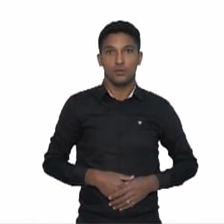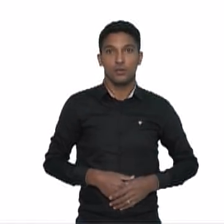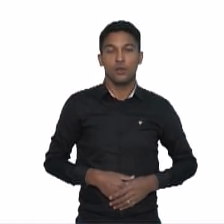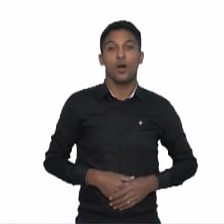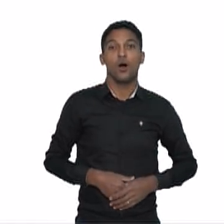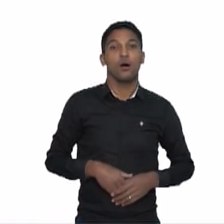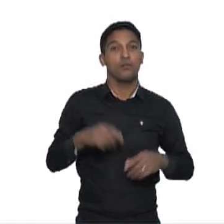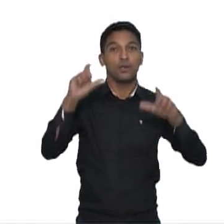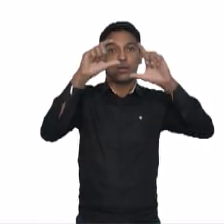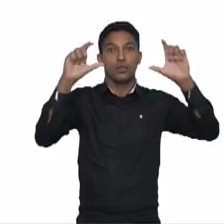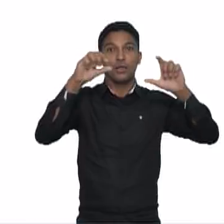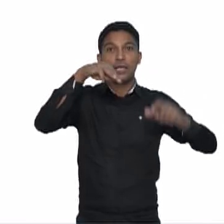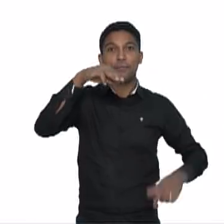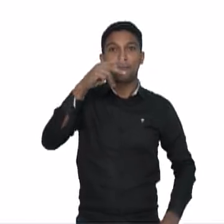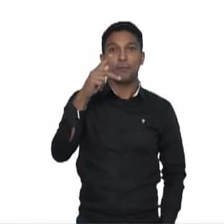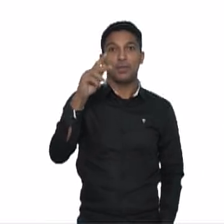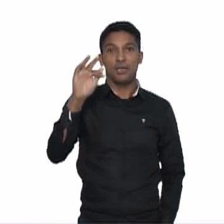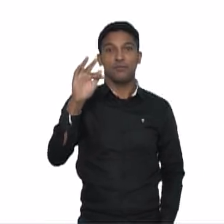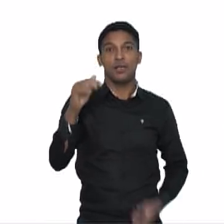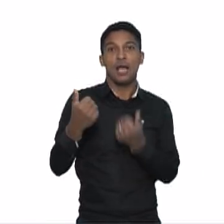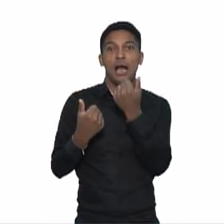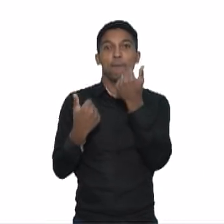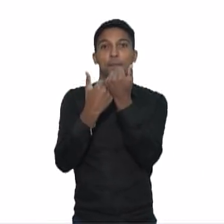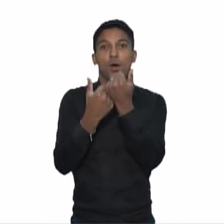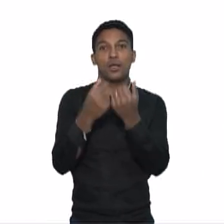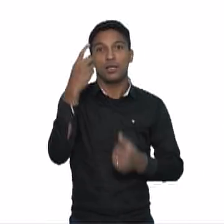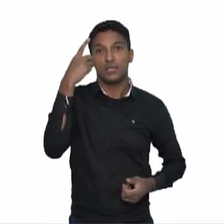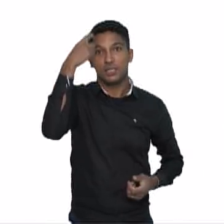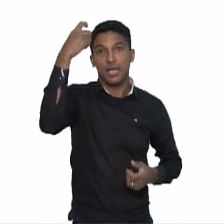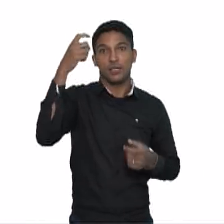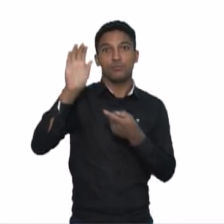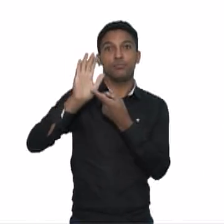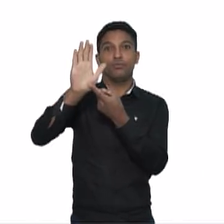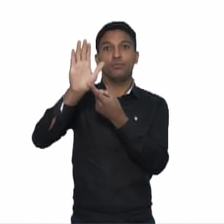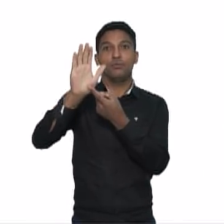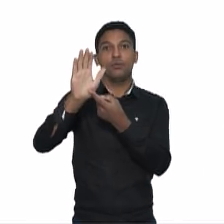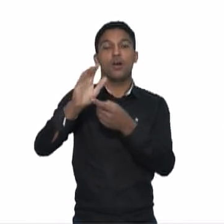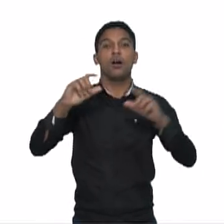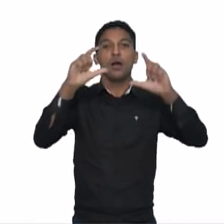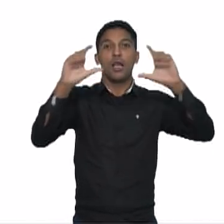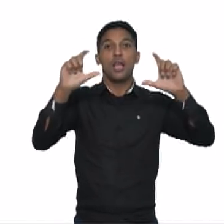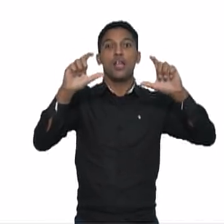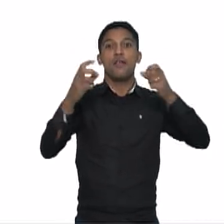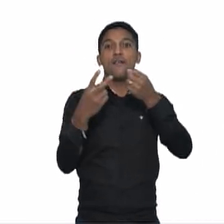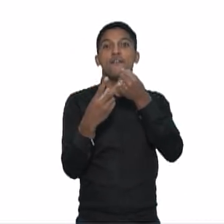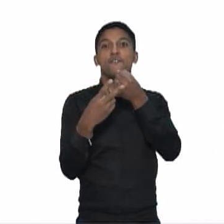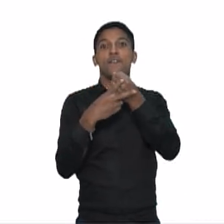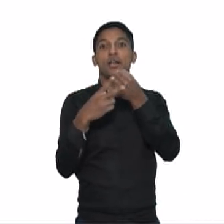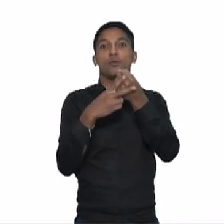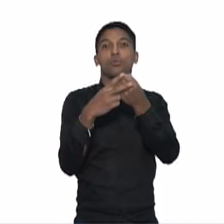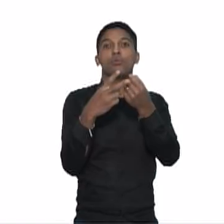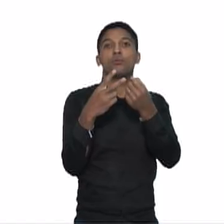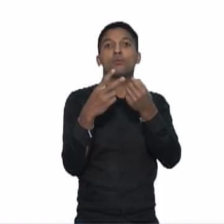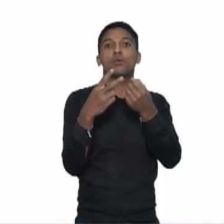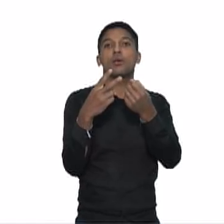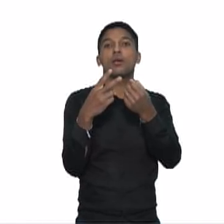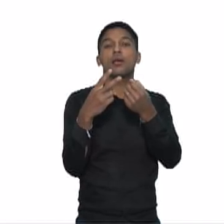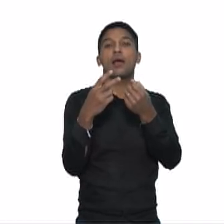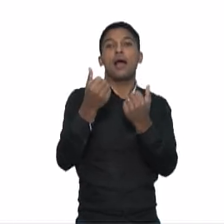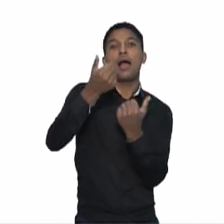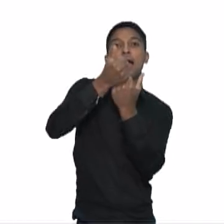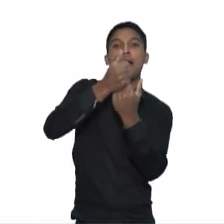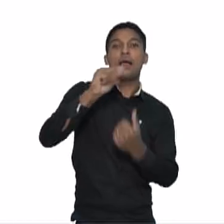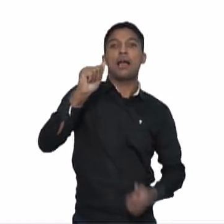MPF apoia essa ideia. A frase compõe-se do verbo apoiar, transitivo direto,